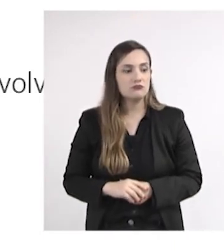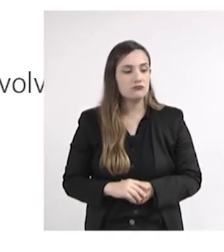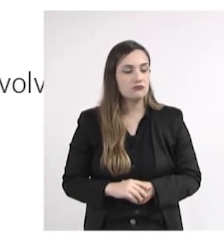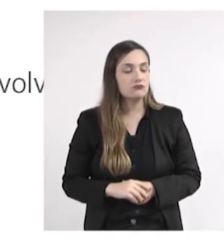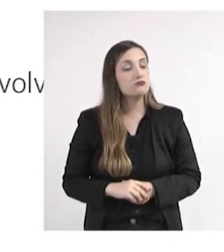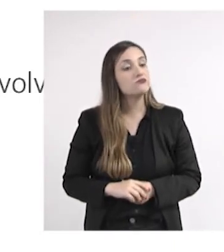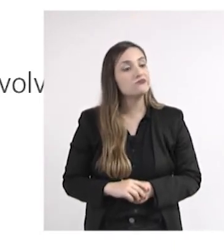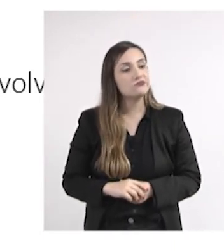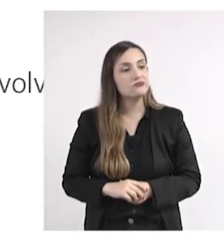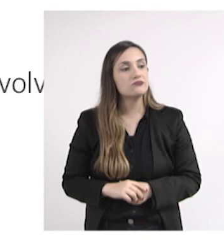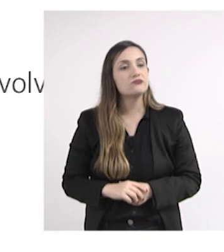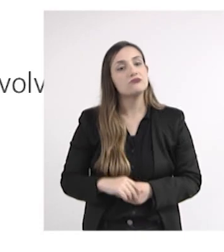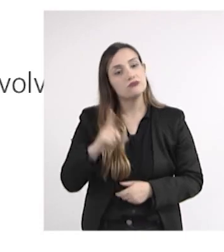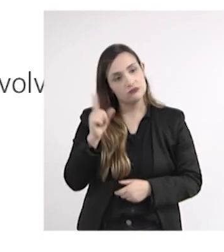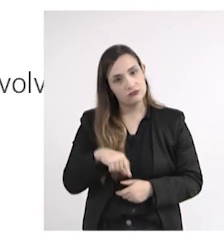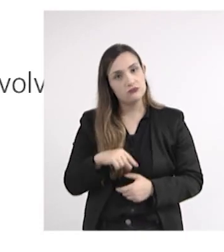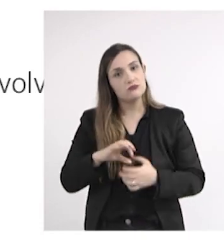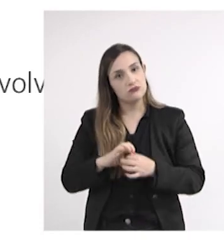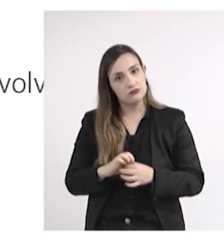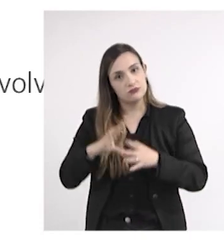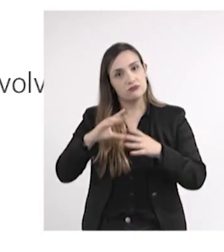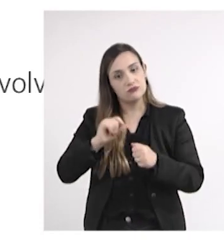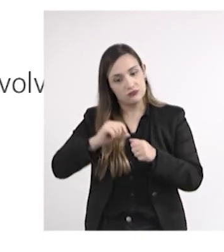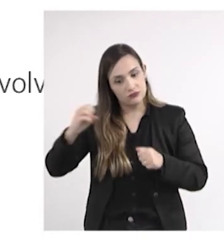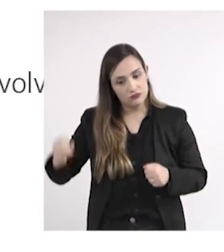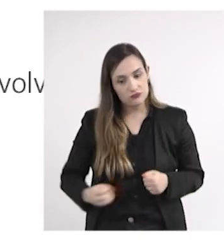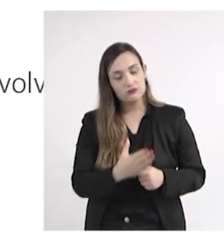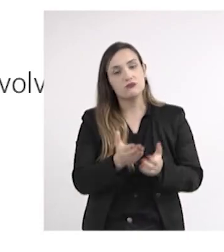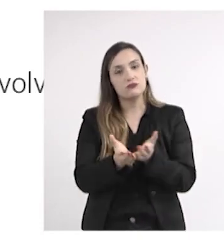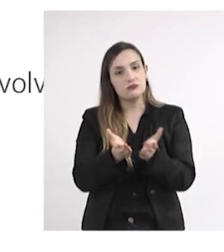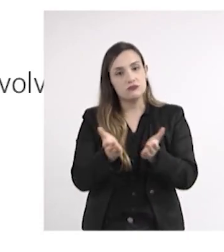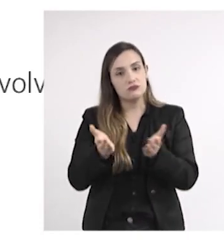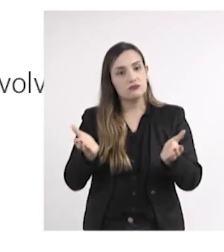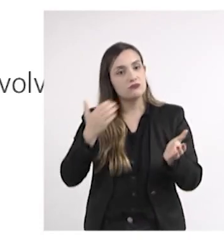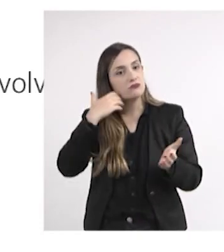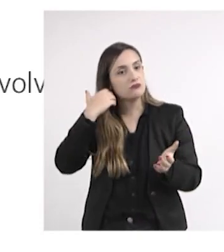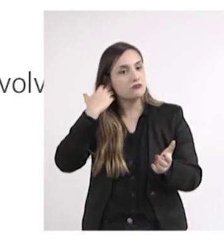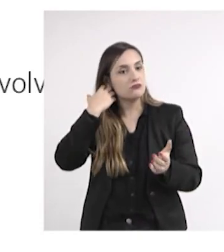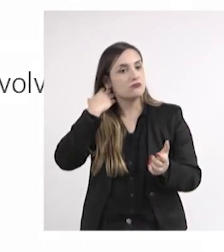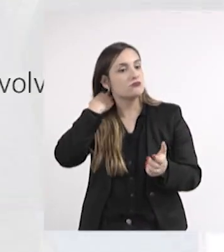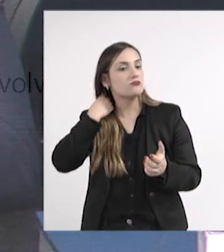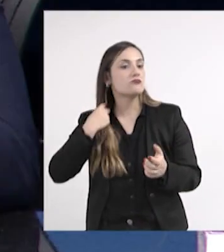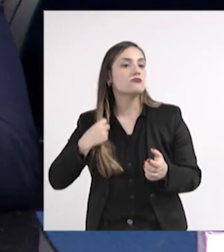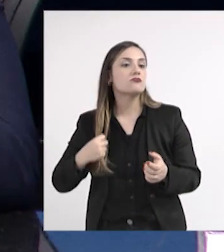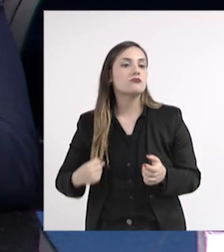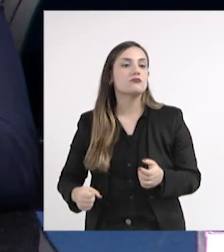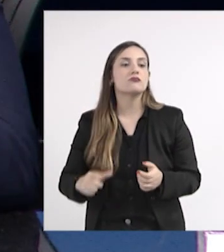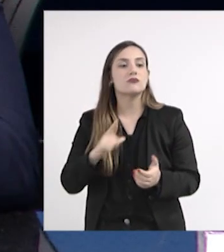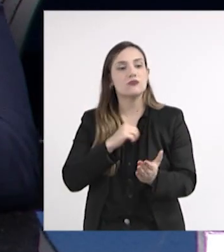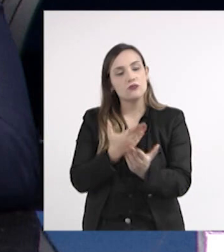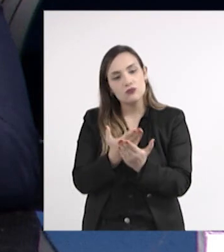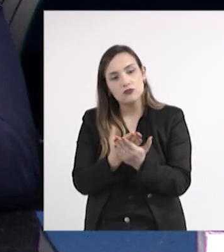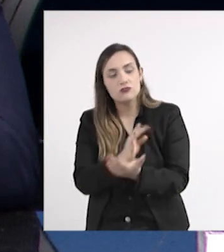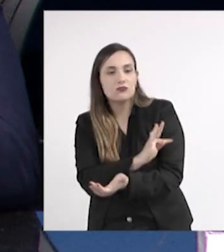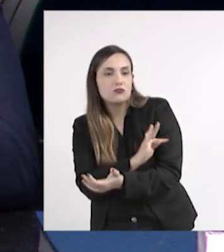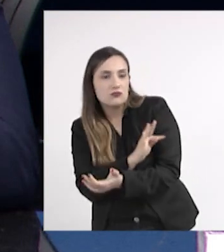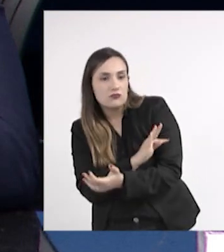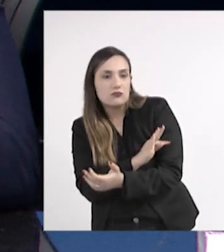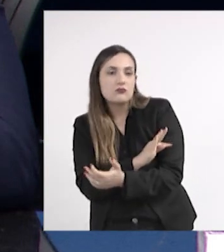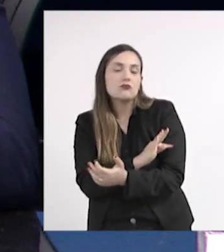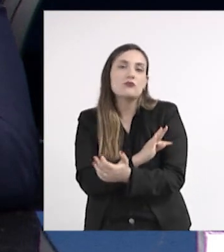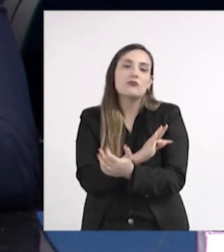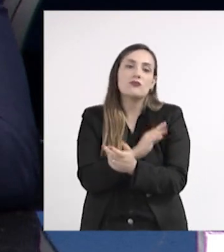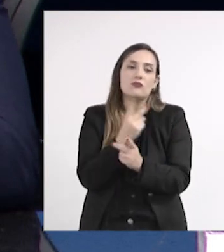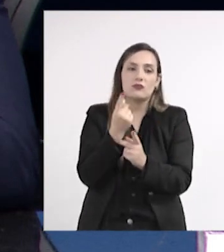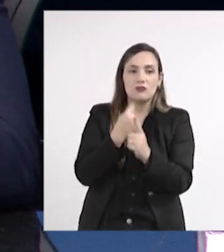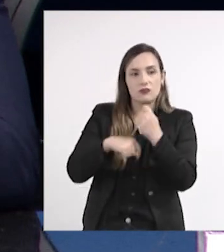se autorizou a relicitação. Nos estudos de viabilidade técnica, econômica, ambiental, estudos